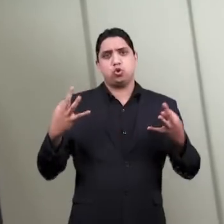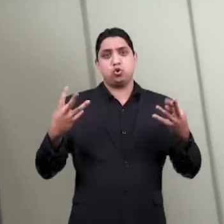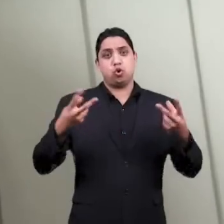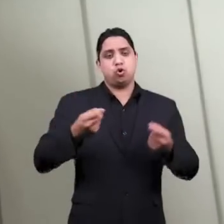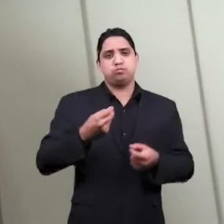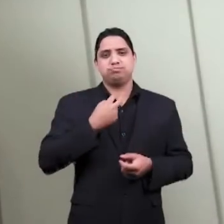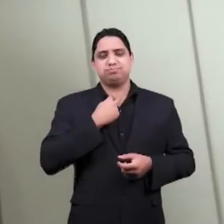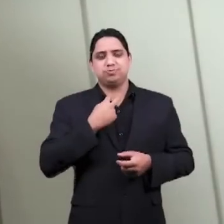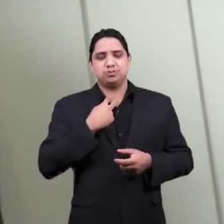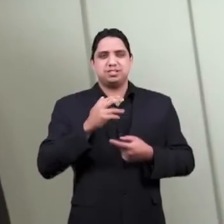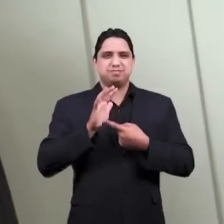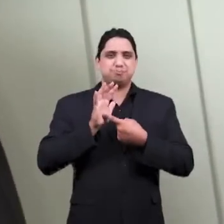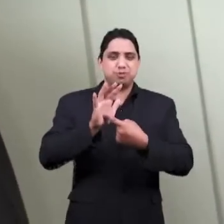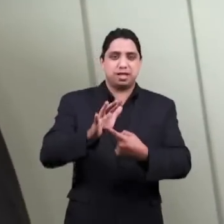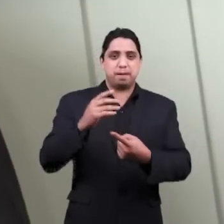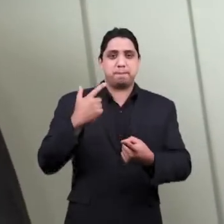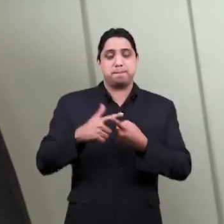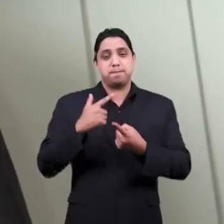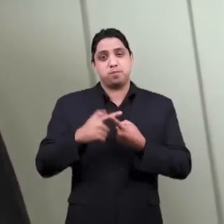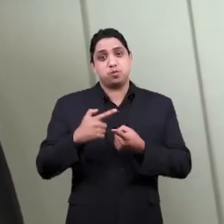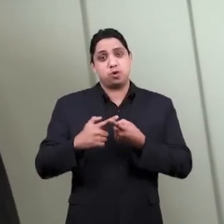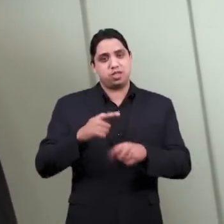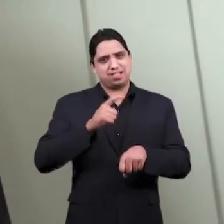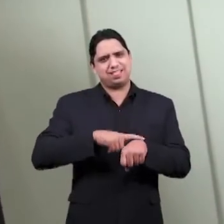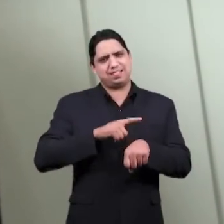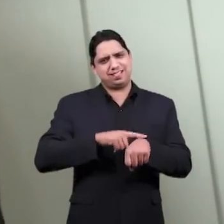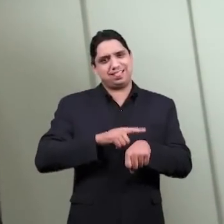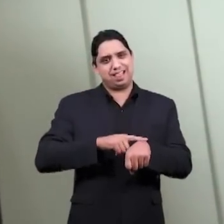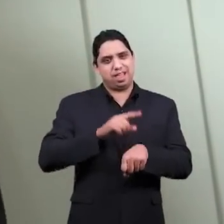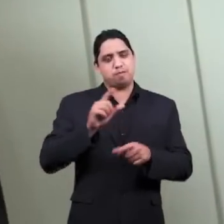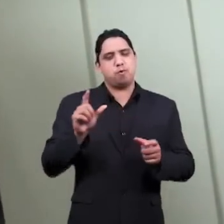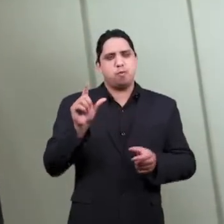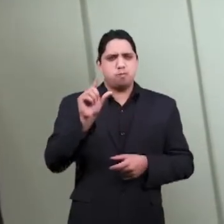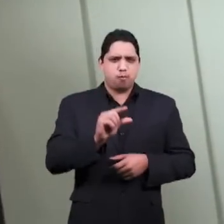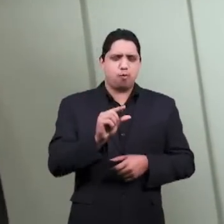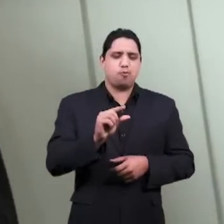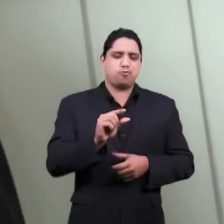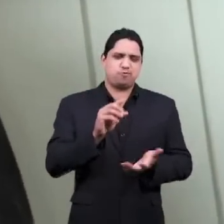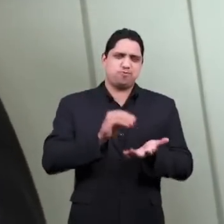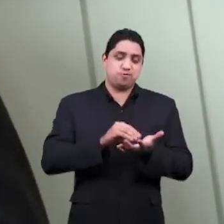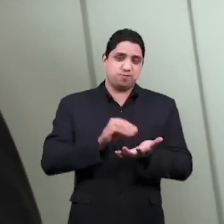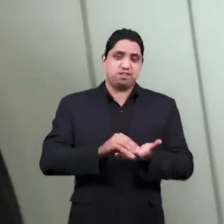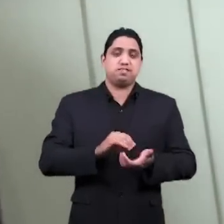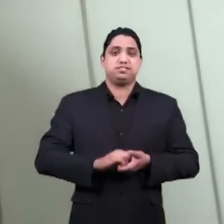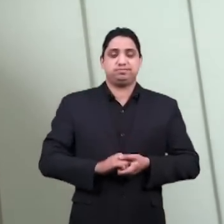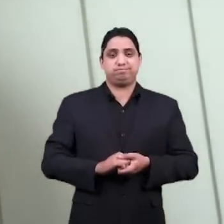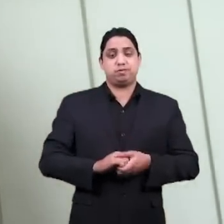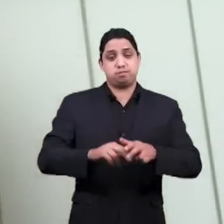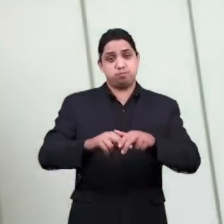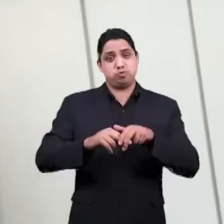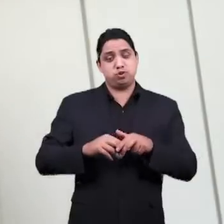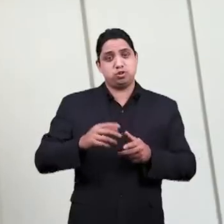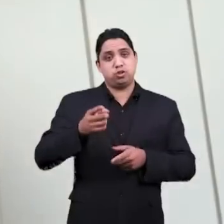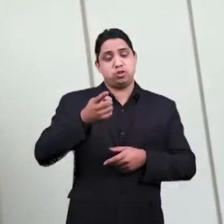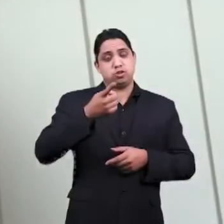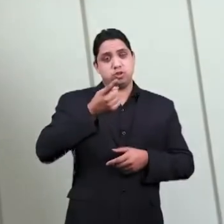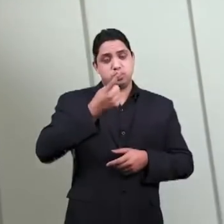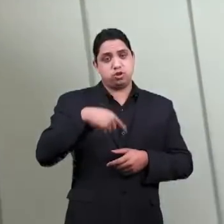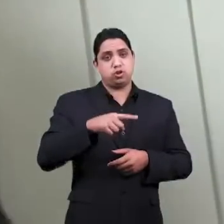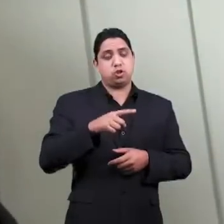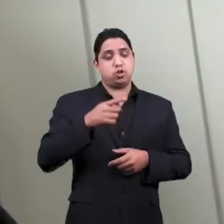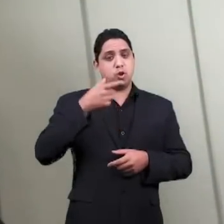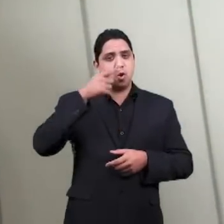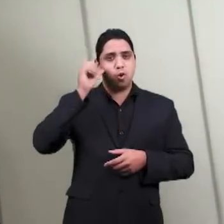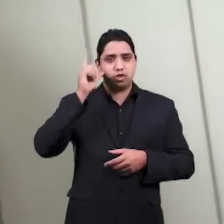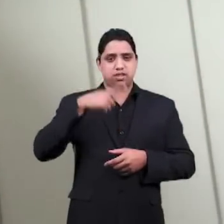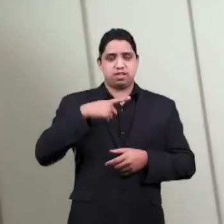puderam ser apresentados e, naturalmente, em razão do nosso curto espaço de tempo que nós dedicamos